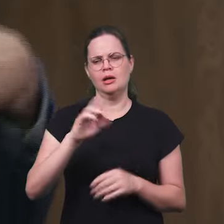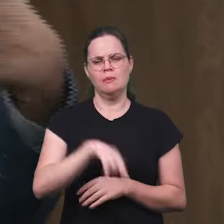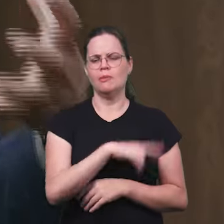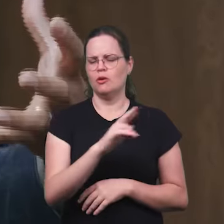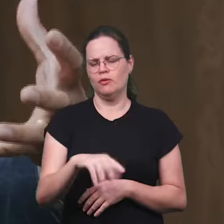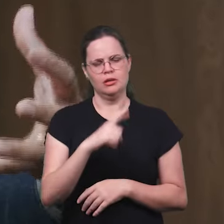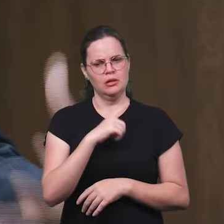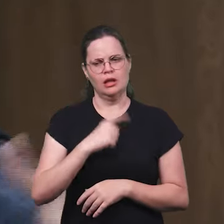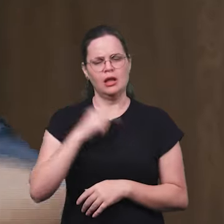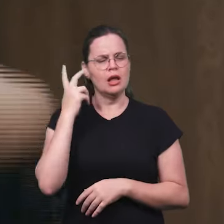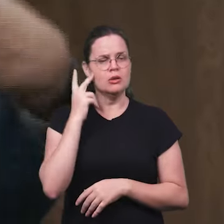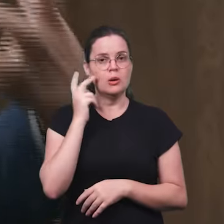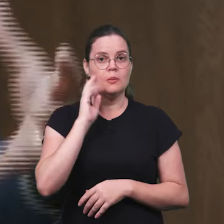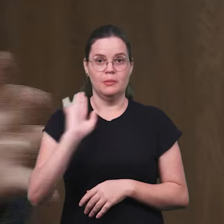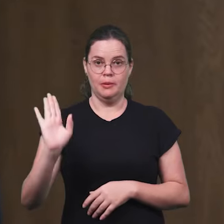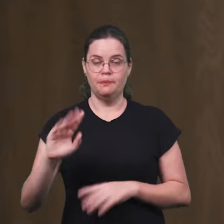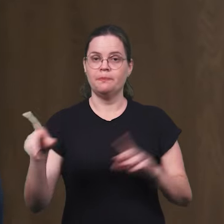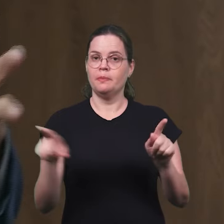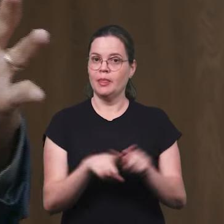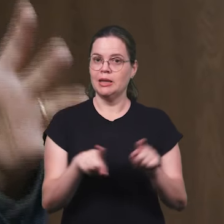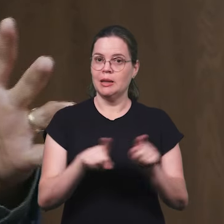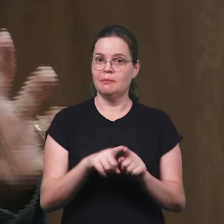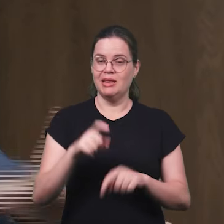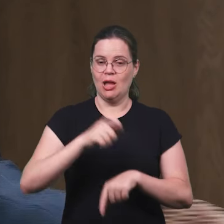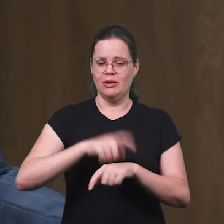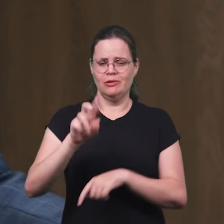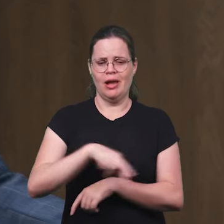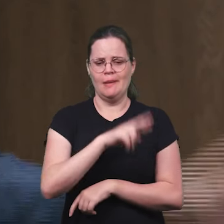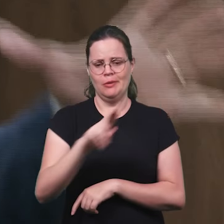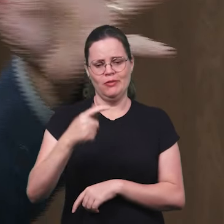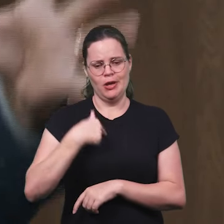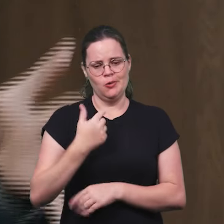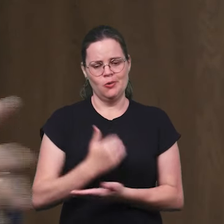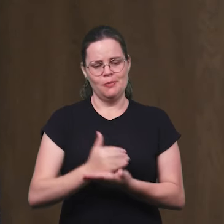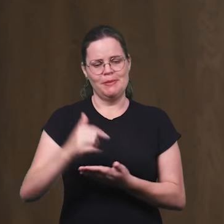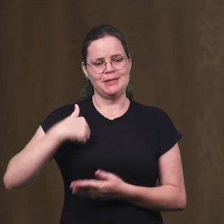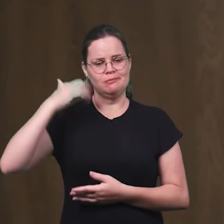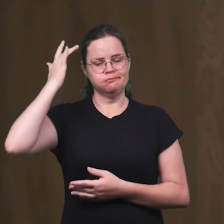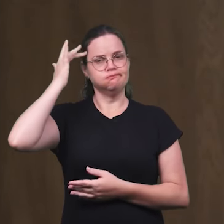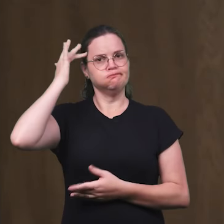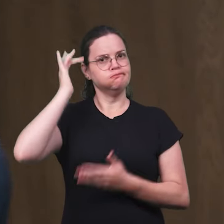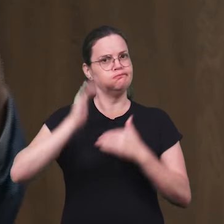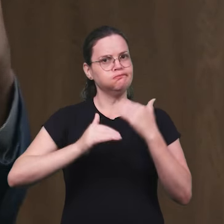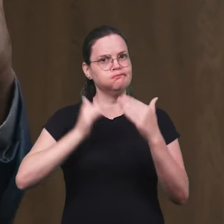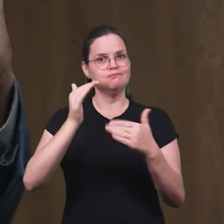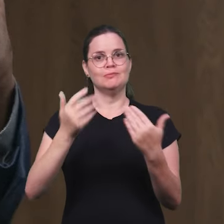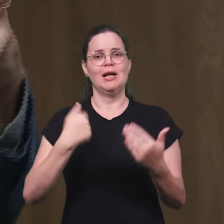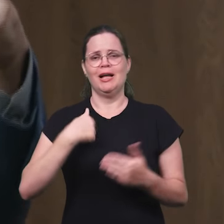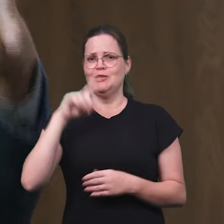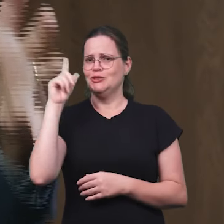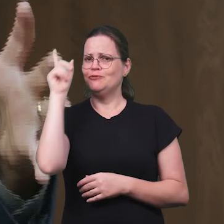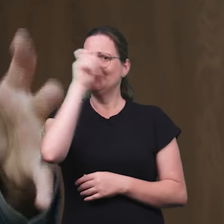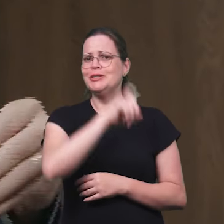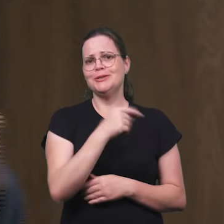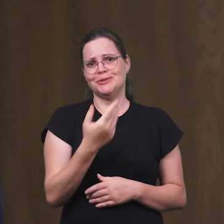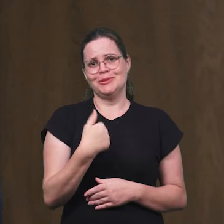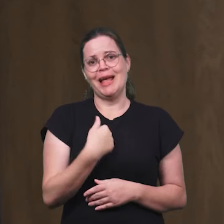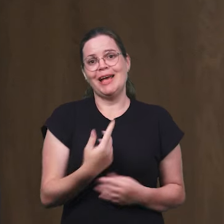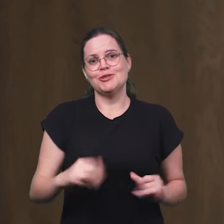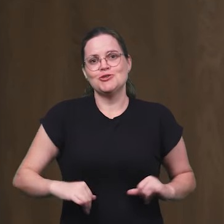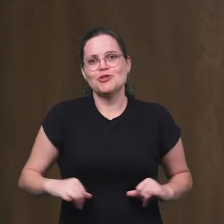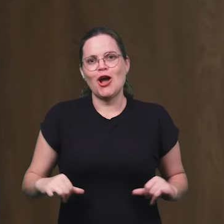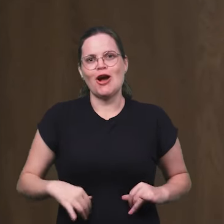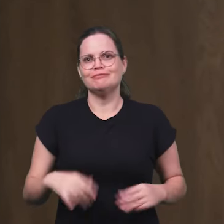faz crescer, amadurecer. A gente não gosta de passar das lutas, né, das provações, né, pastor? Mas fazem parte